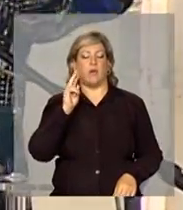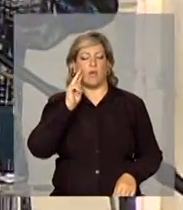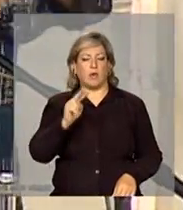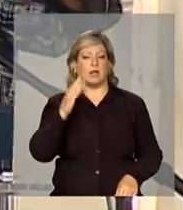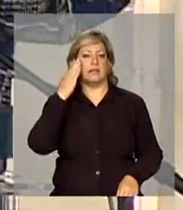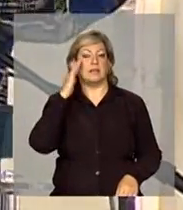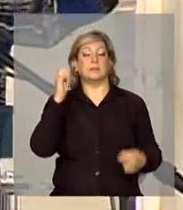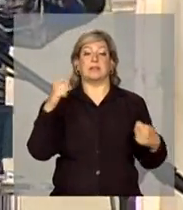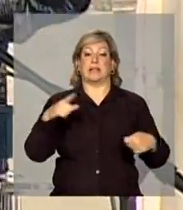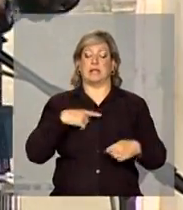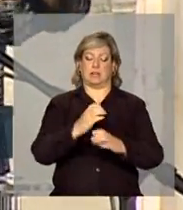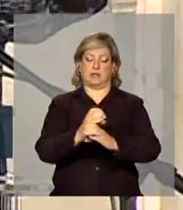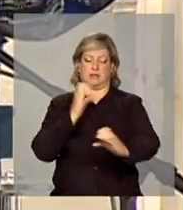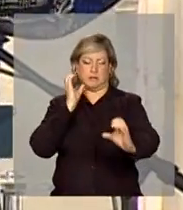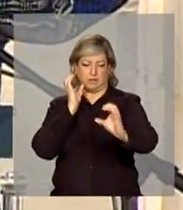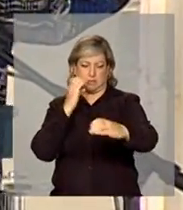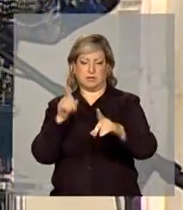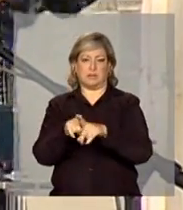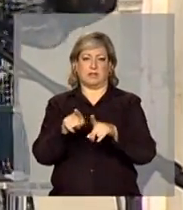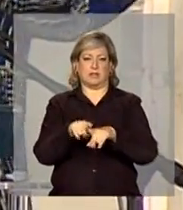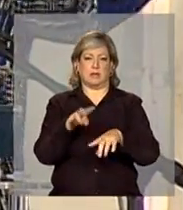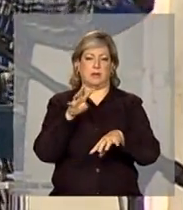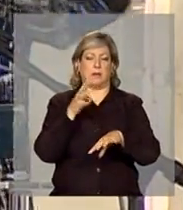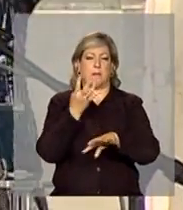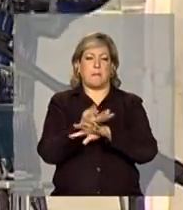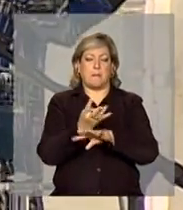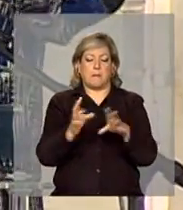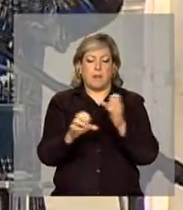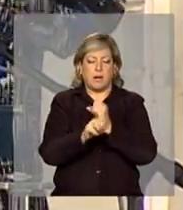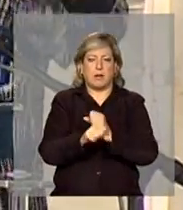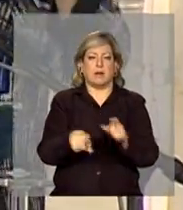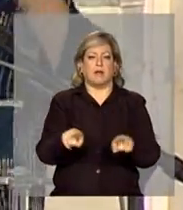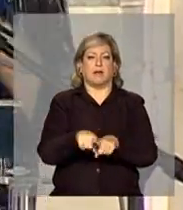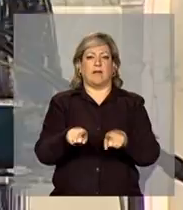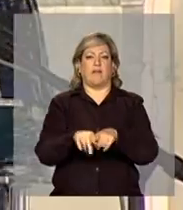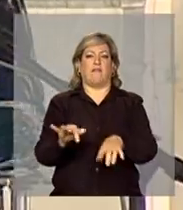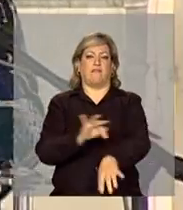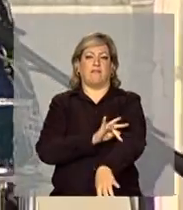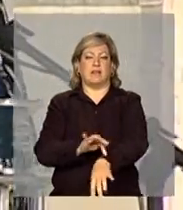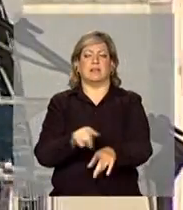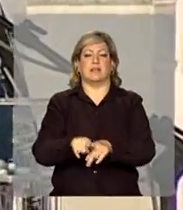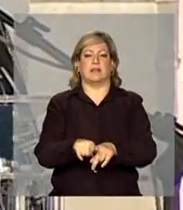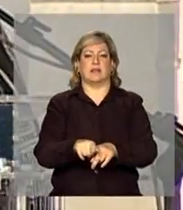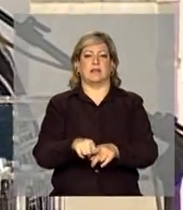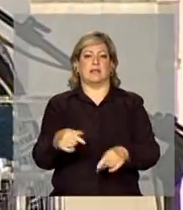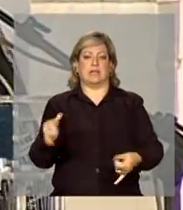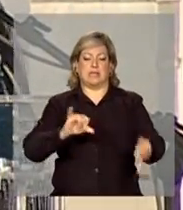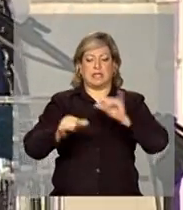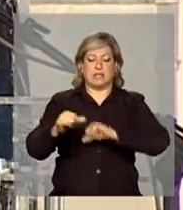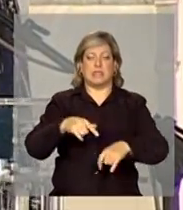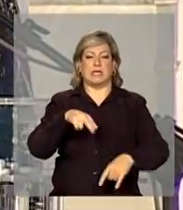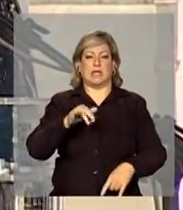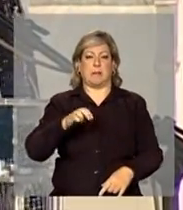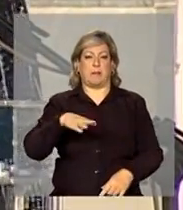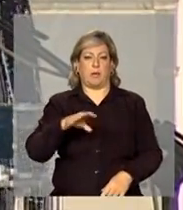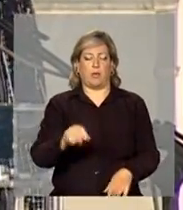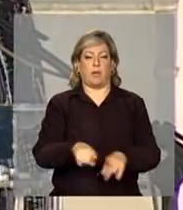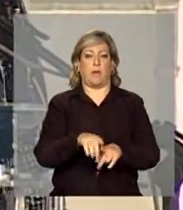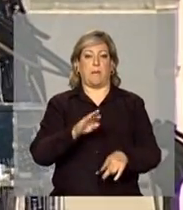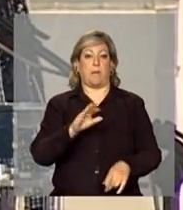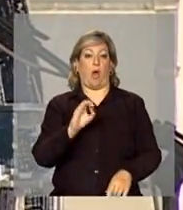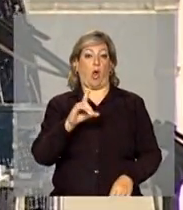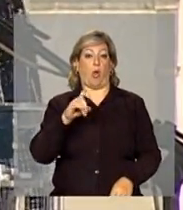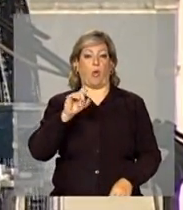tem de ter engenheiro, matemático, físico, químico e biólogo, esse país tem de olhar também